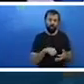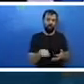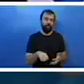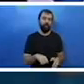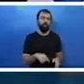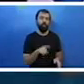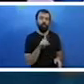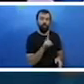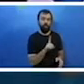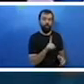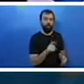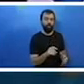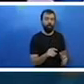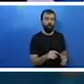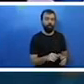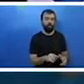naquele